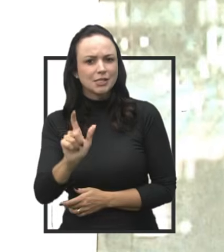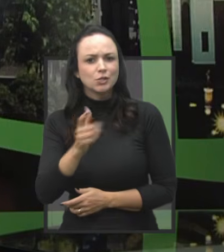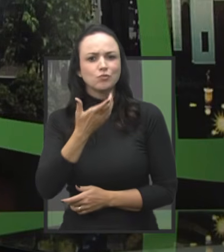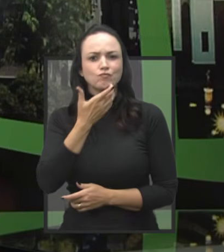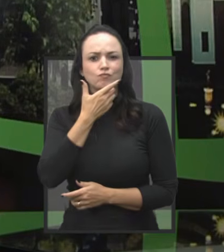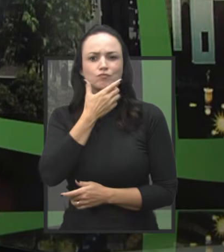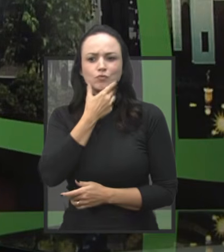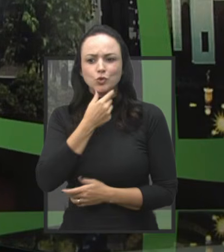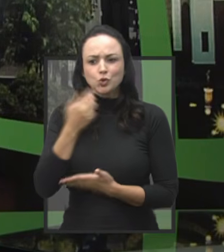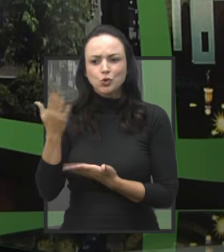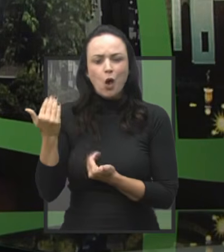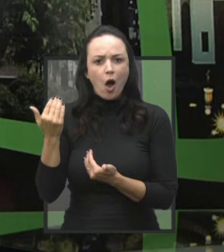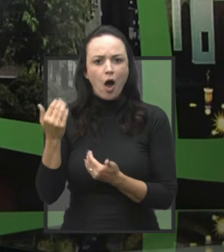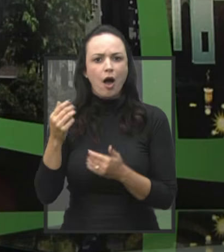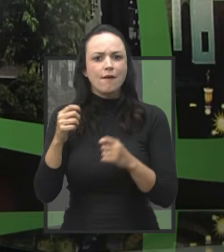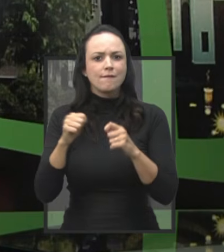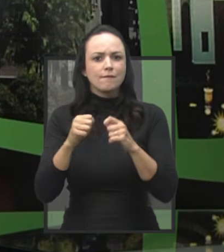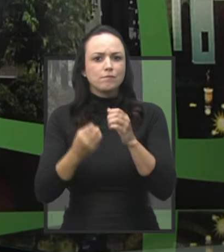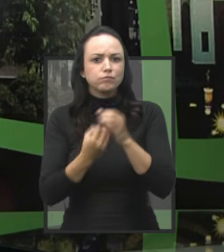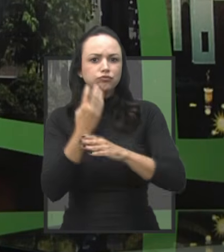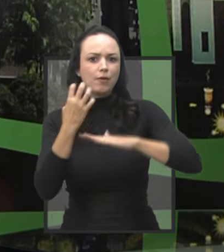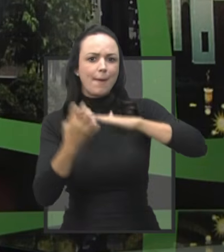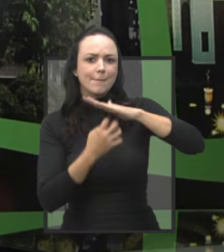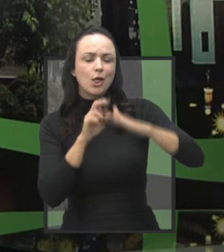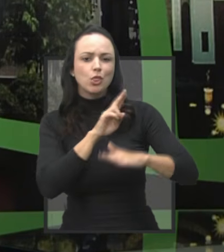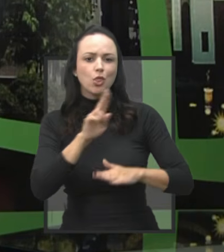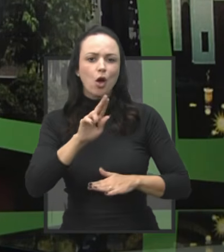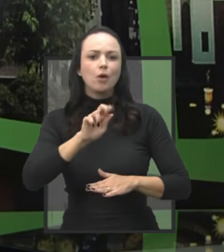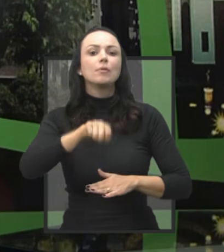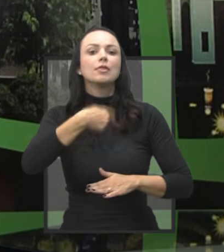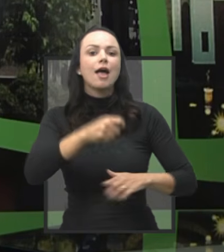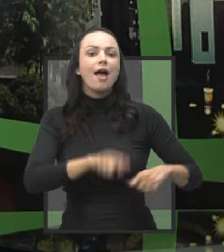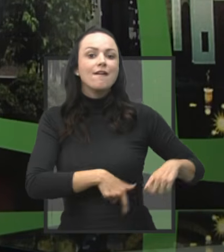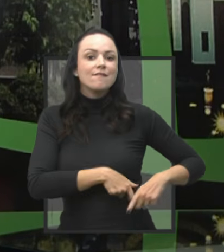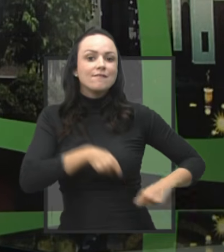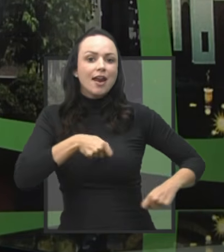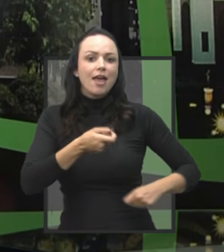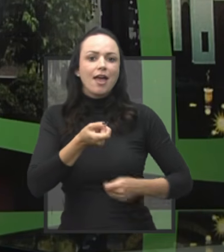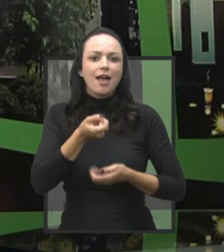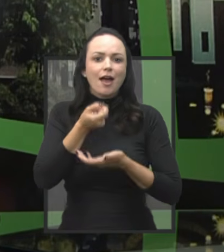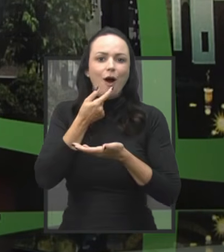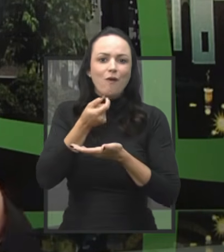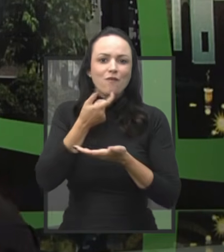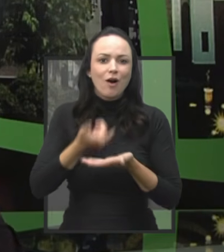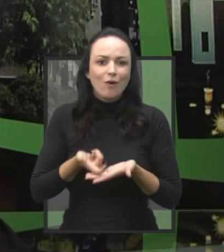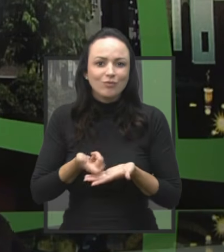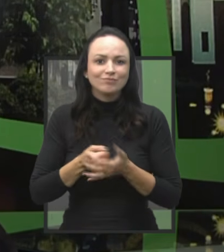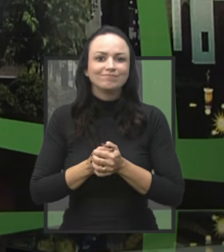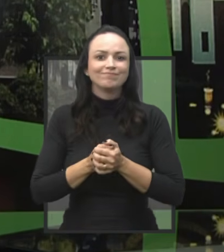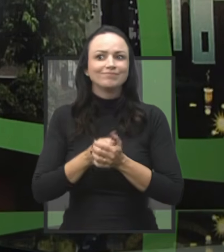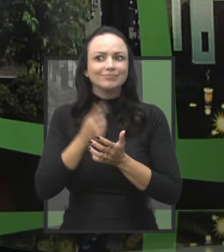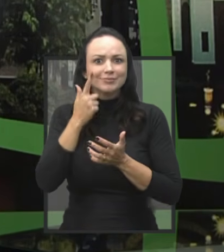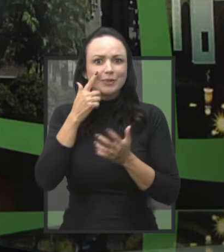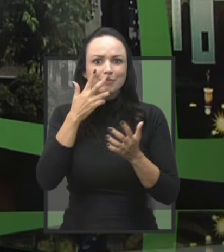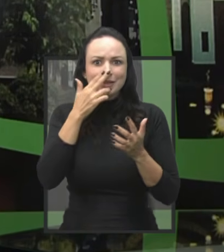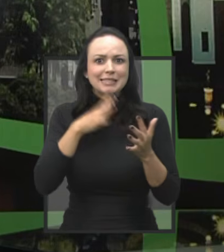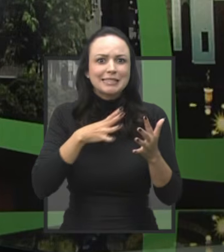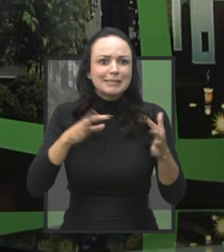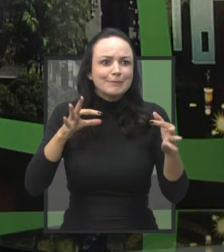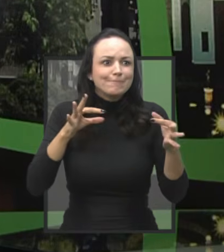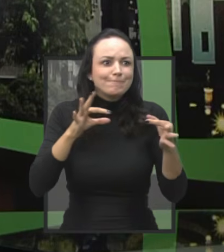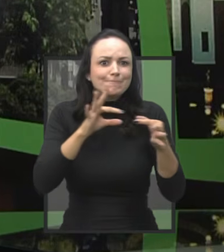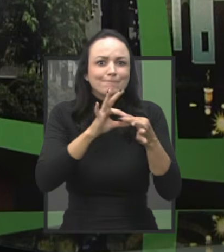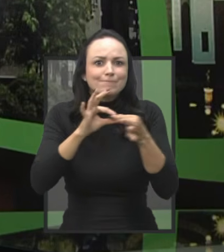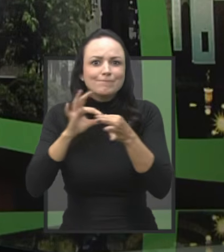jovem montando uma empresa, colocando o nome de Frei Galvão, né? Então, você vê, tudo tá ligado, né? Essa